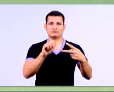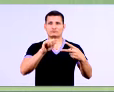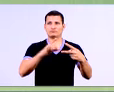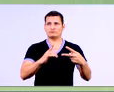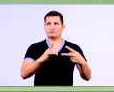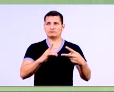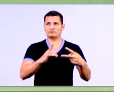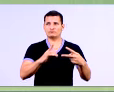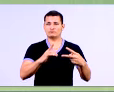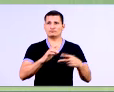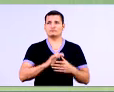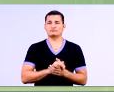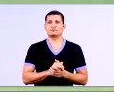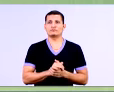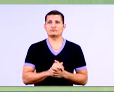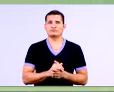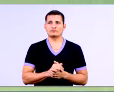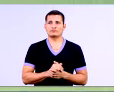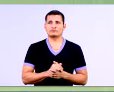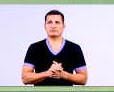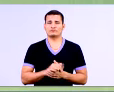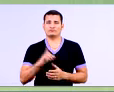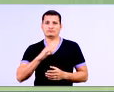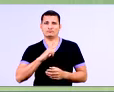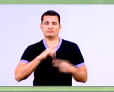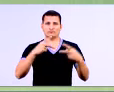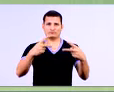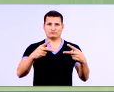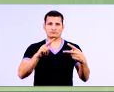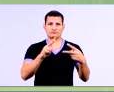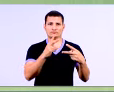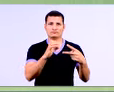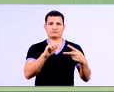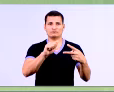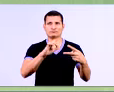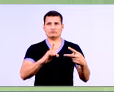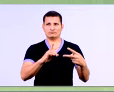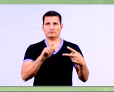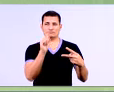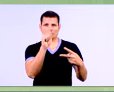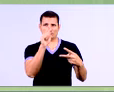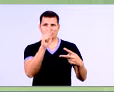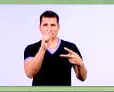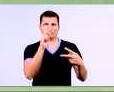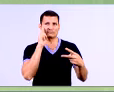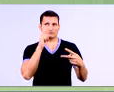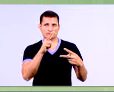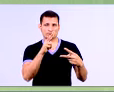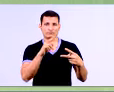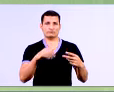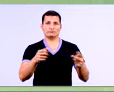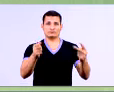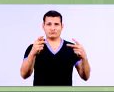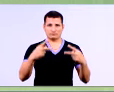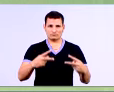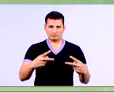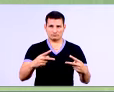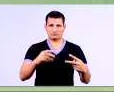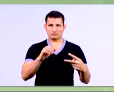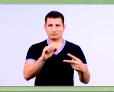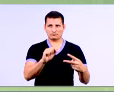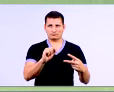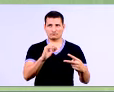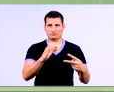Rapidamente, vejamos. Nós temos a tag head aqui em cima. Observem. Essa tag script, que é onde vão